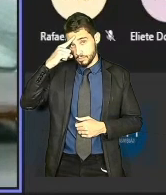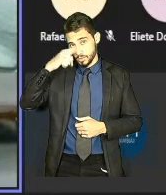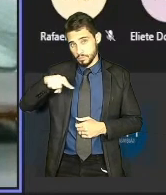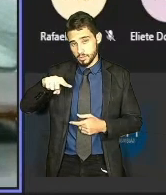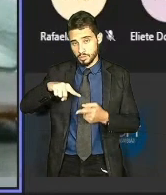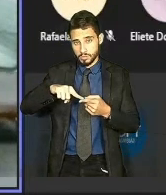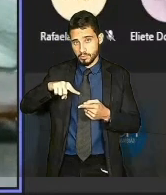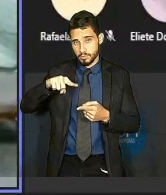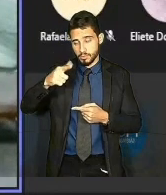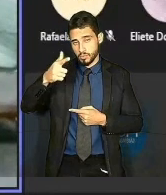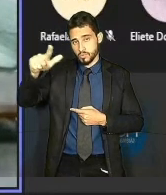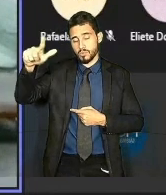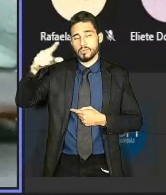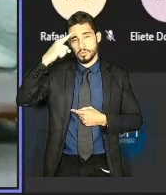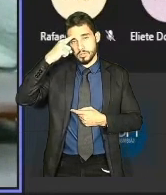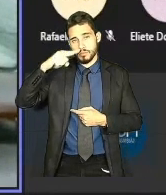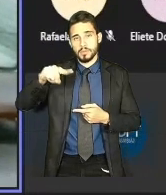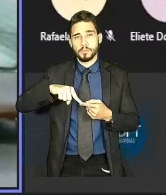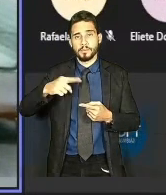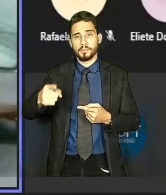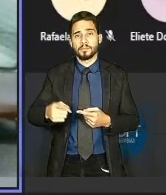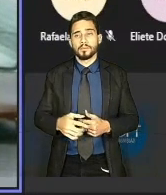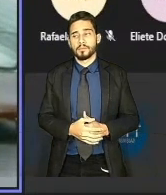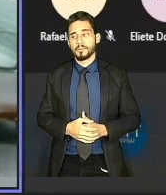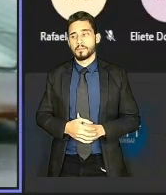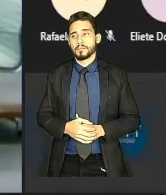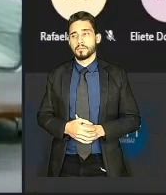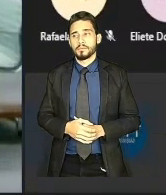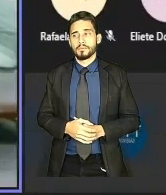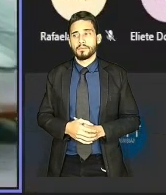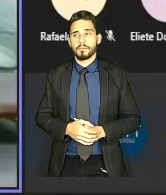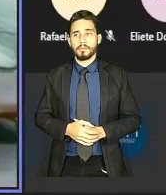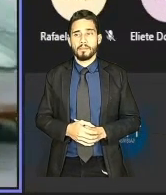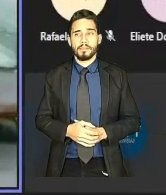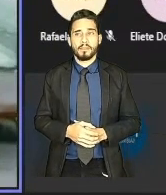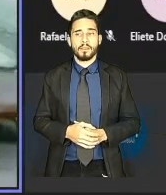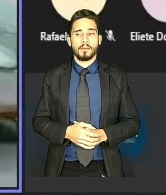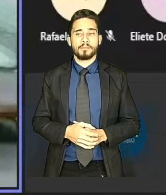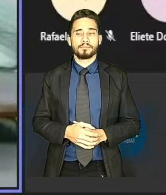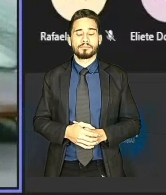Agora, só na outra semana, sem ser essa que vem, outra.